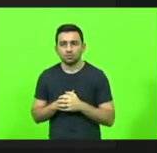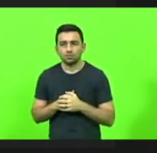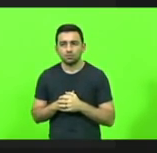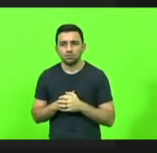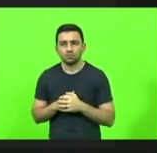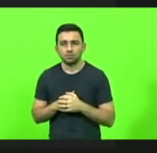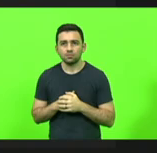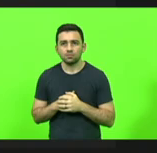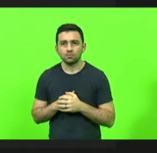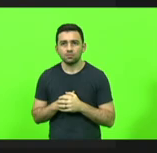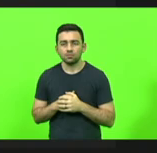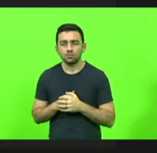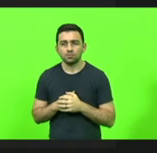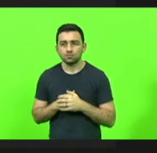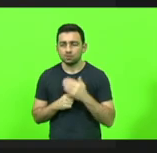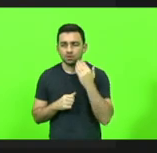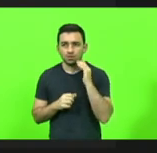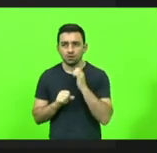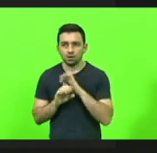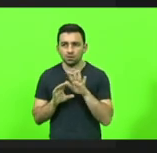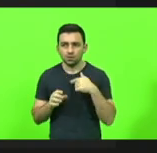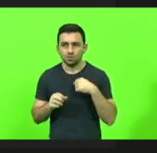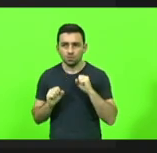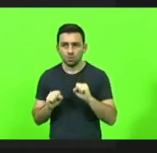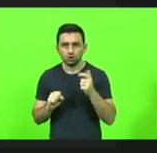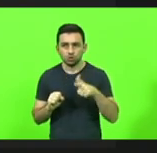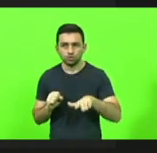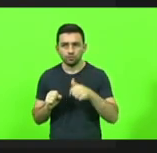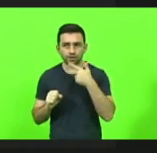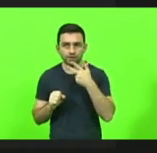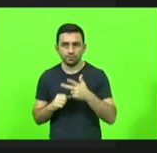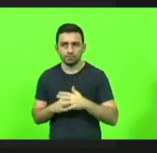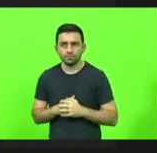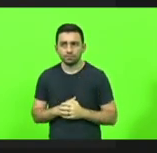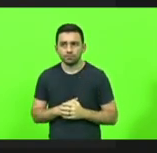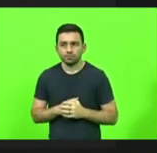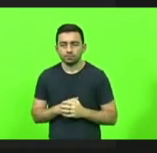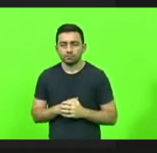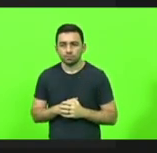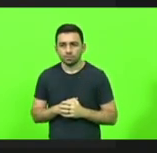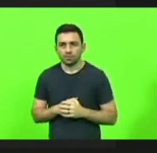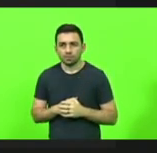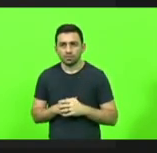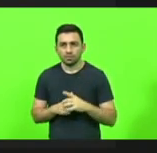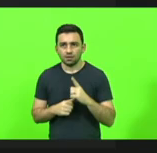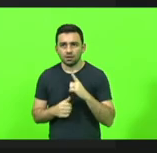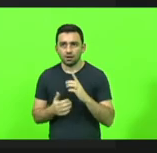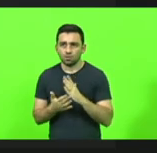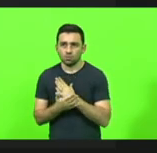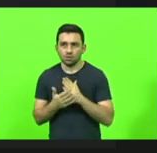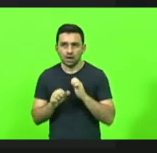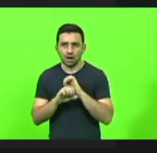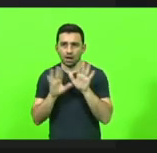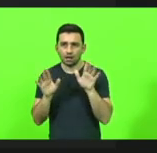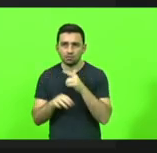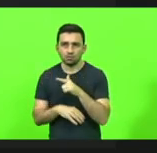não fui bem compreendido, eu posso repetir. Alguma parte não foi clara?